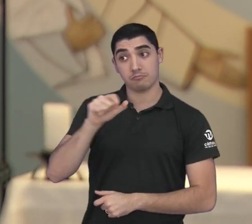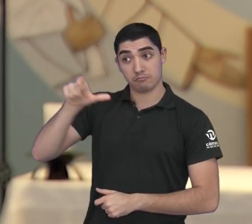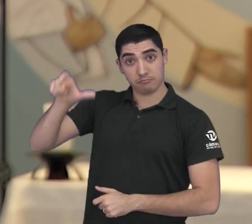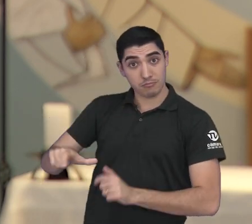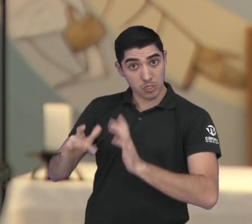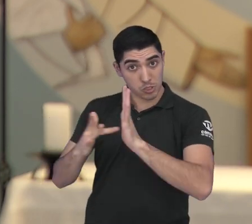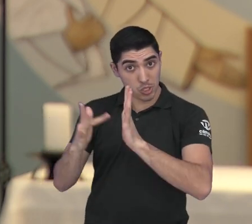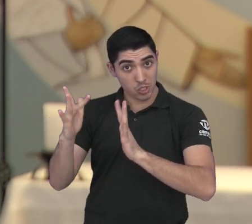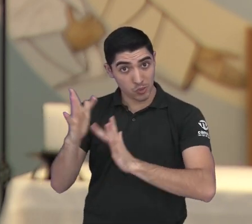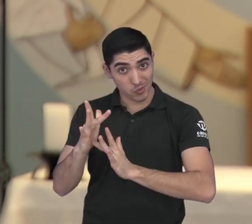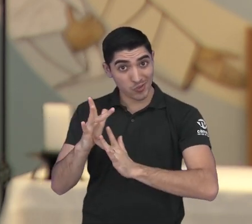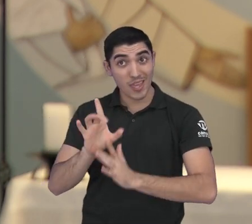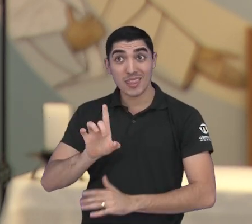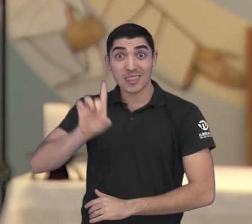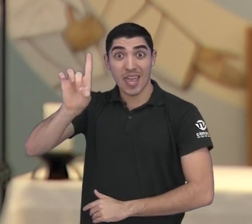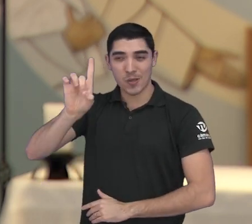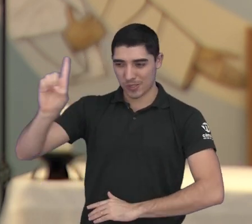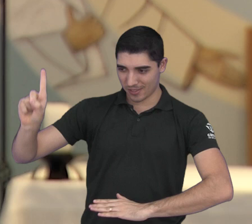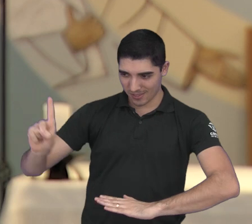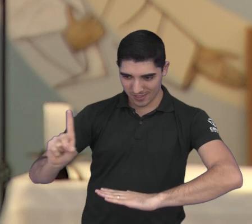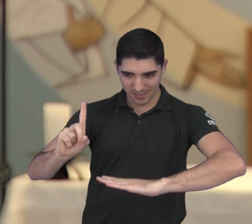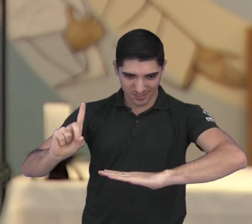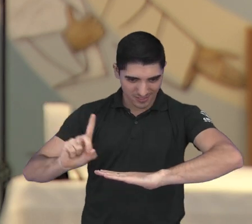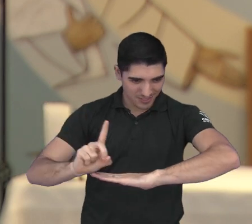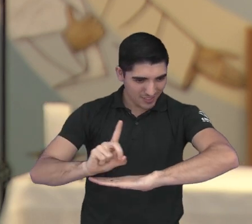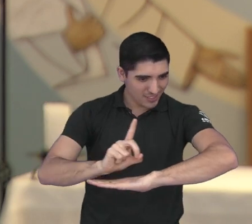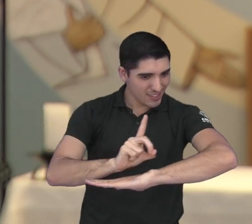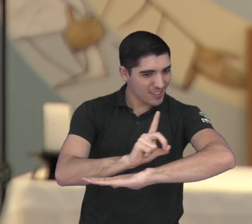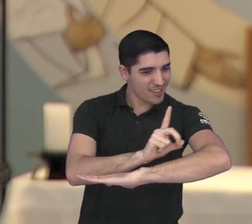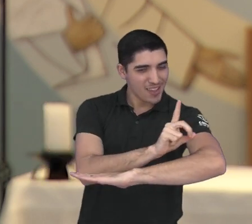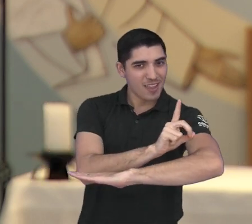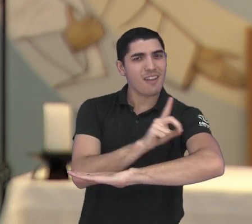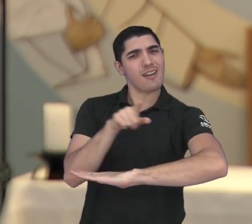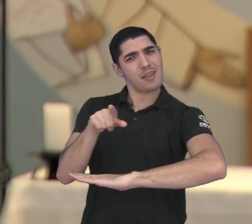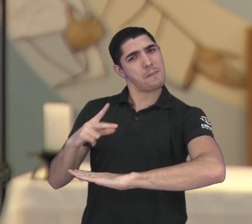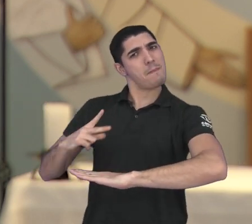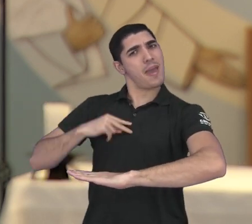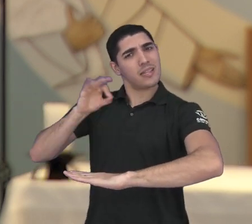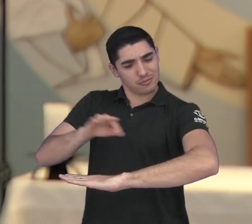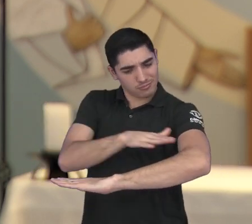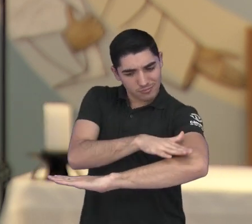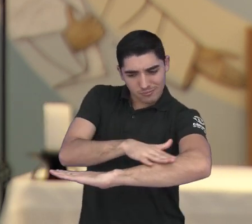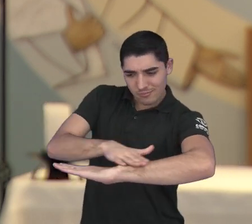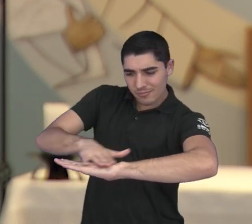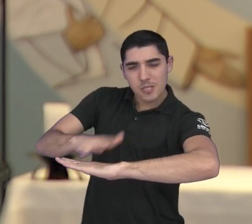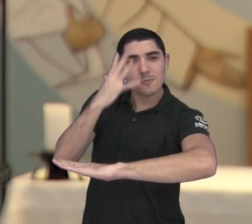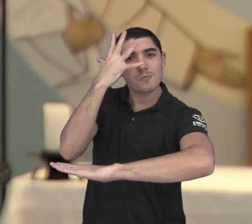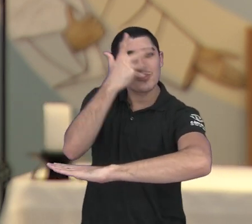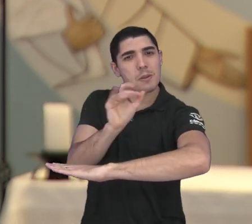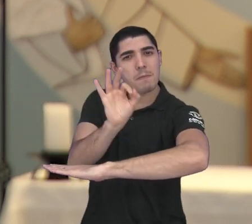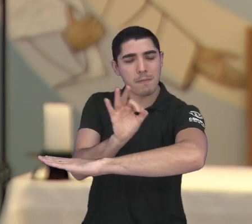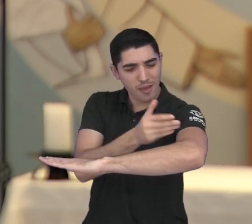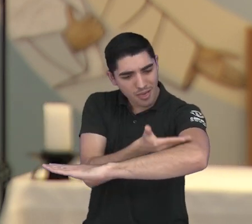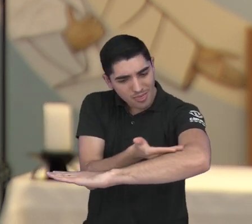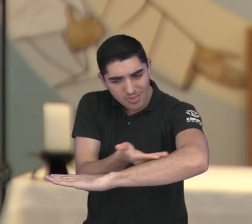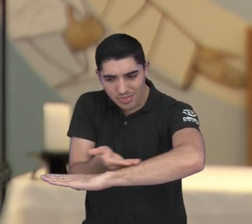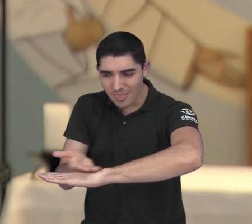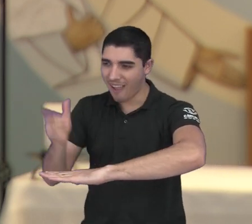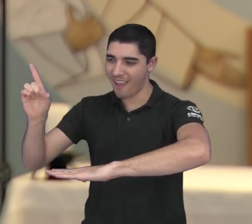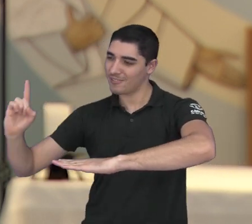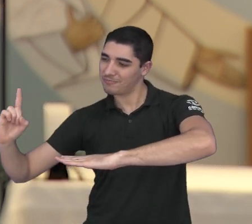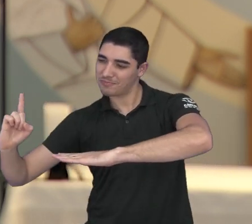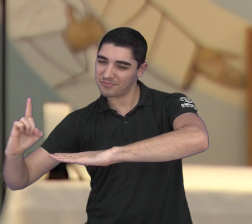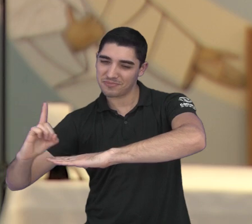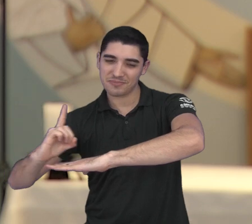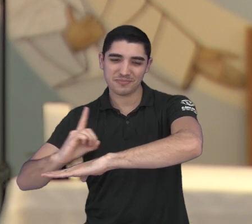aquele que passa entre nós é Deus, é o Senhor, é o Salvador, ele merece um caminho bonito, bem